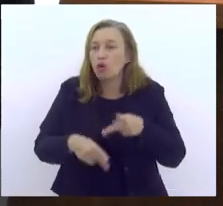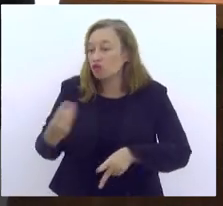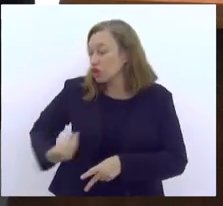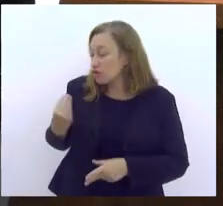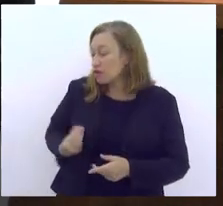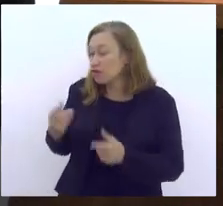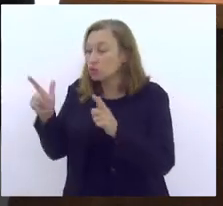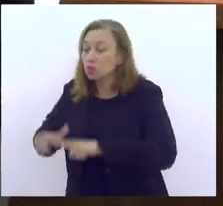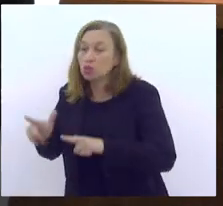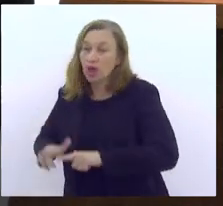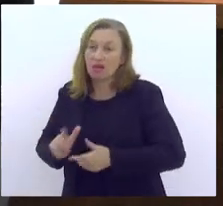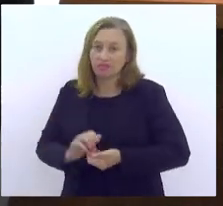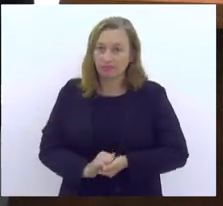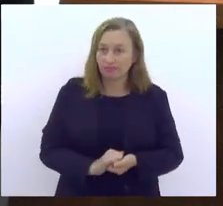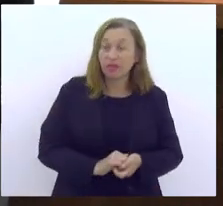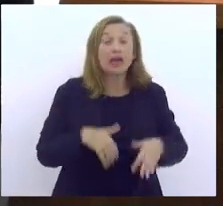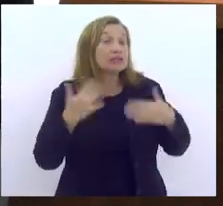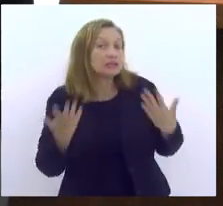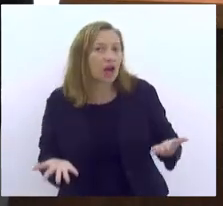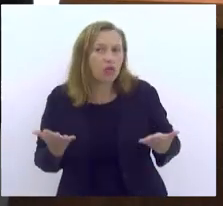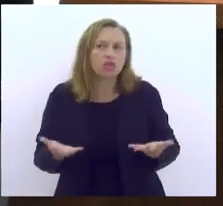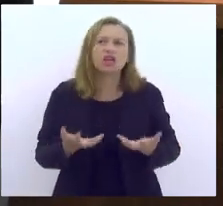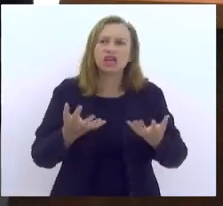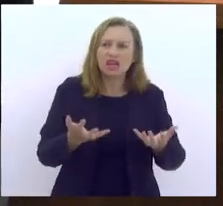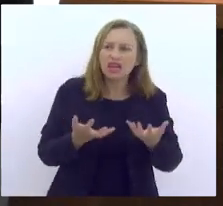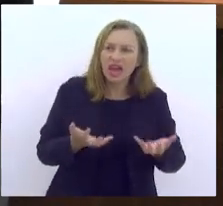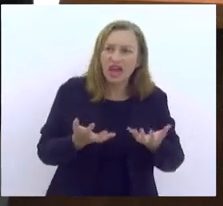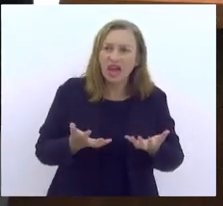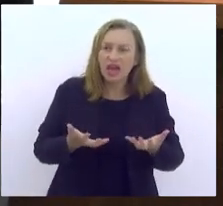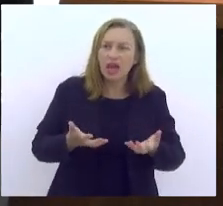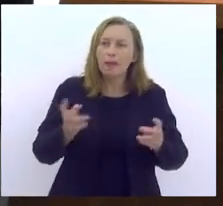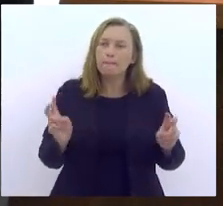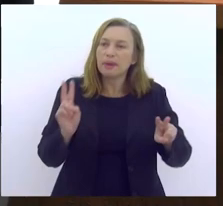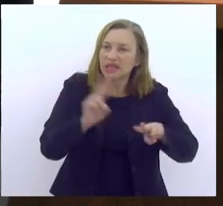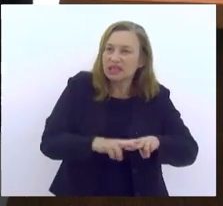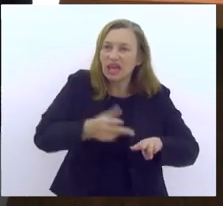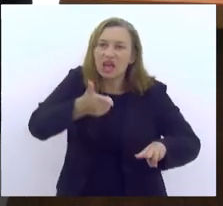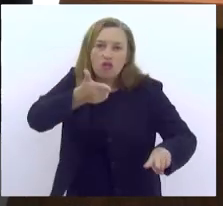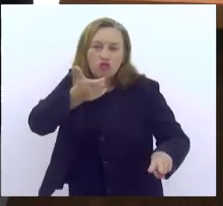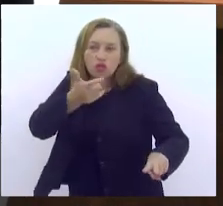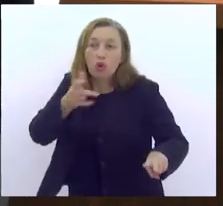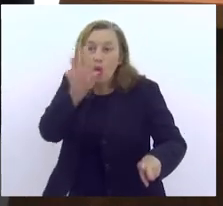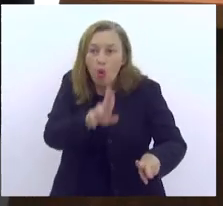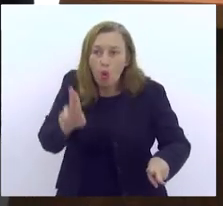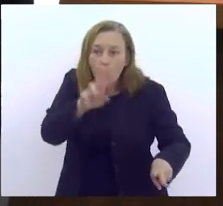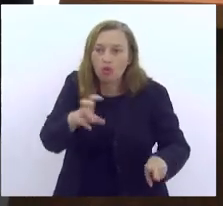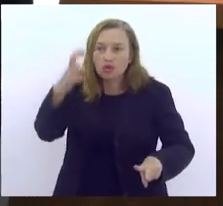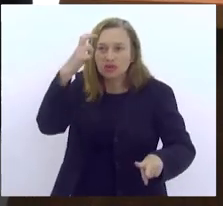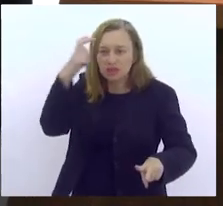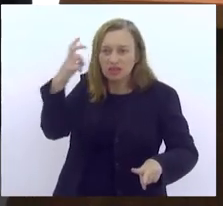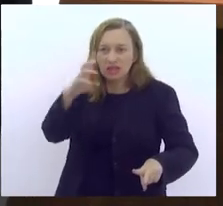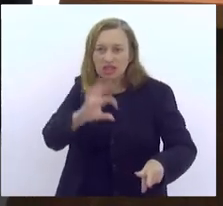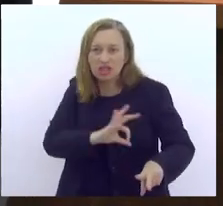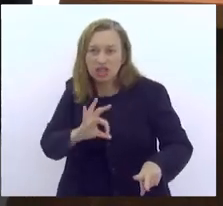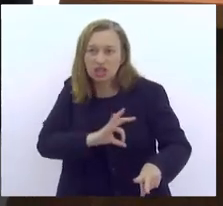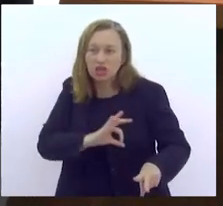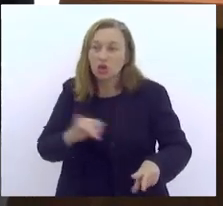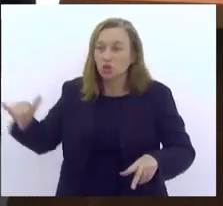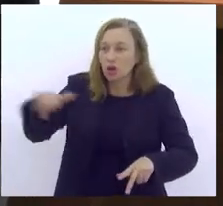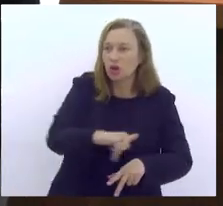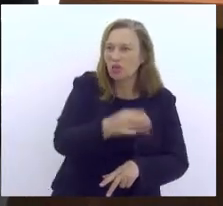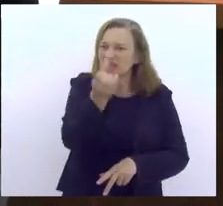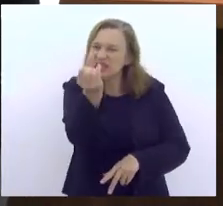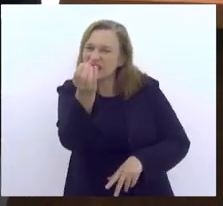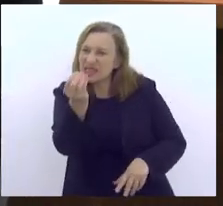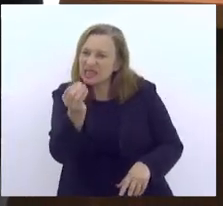espaços conflagrados. Então, quer aprender fuzil? Use inteligência. No aeroporto internacional foram 60 fuzis sem